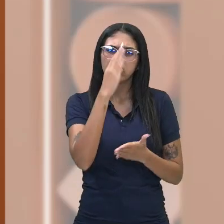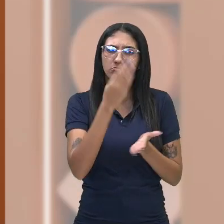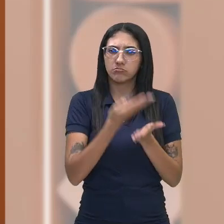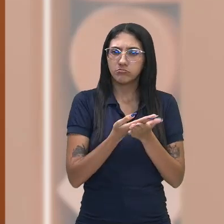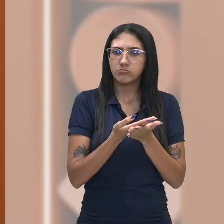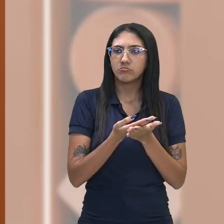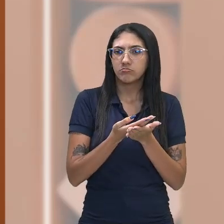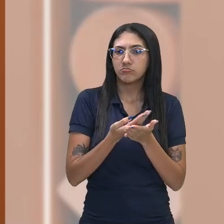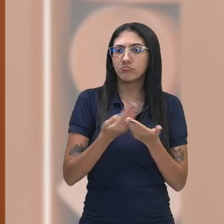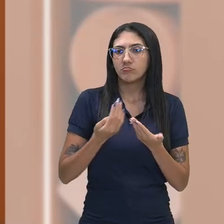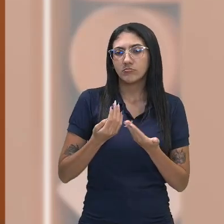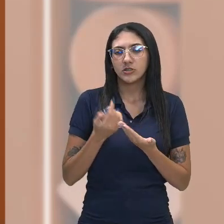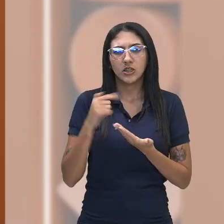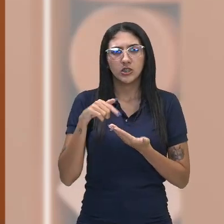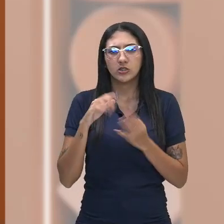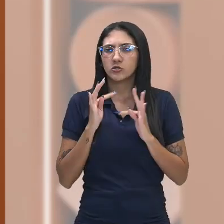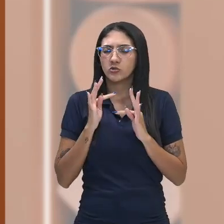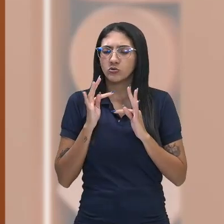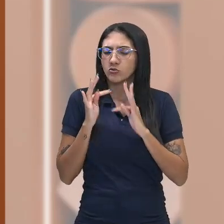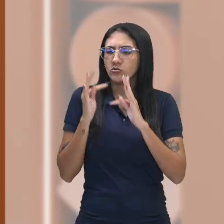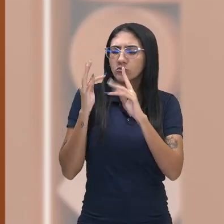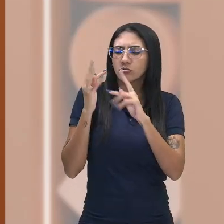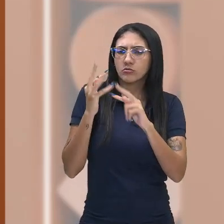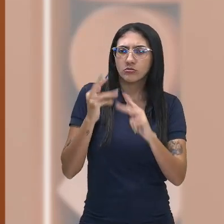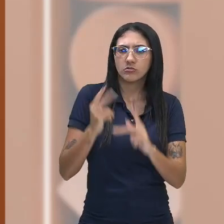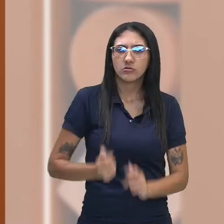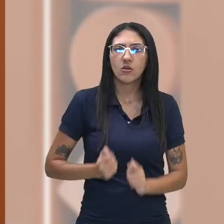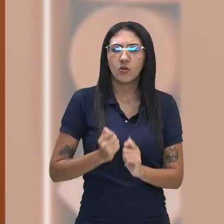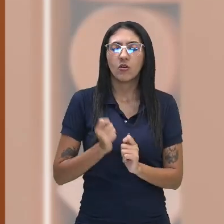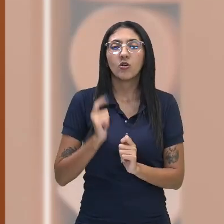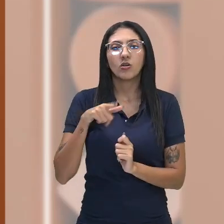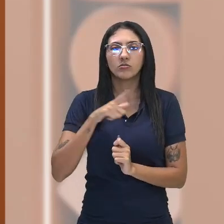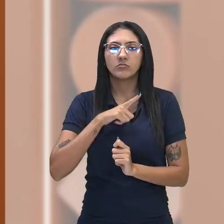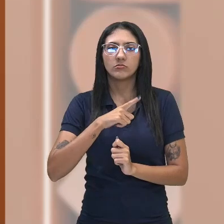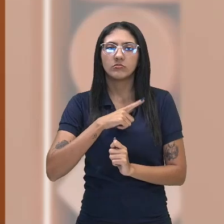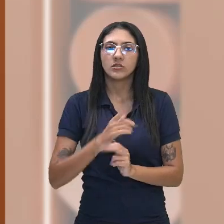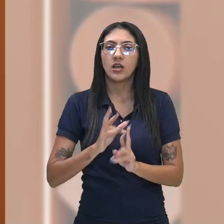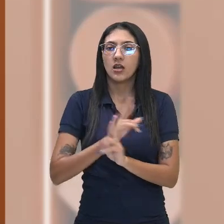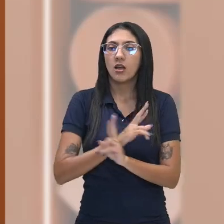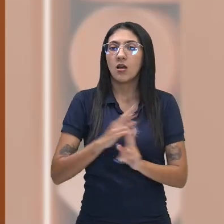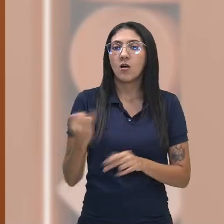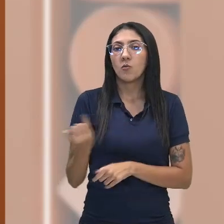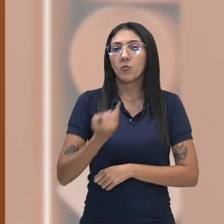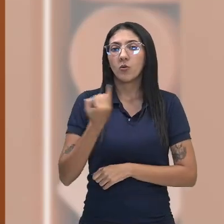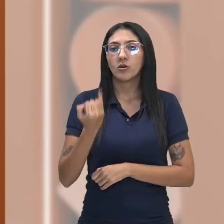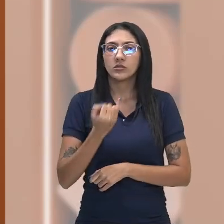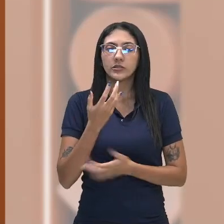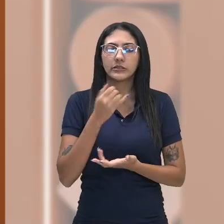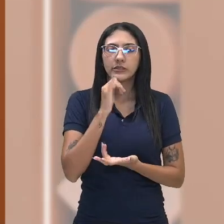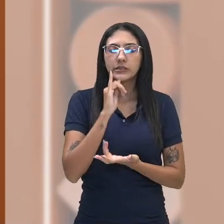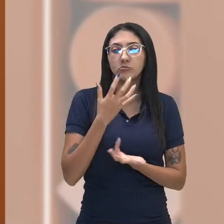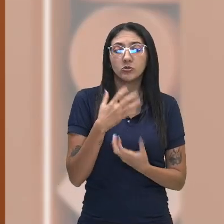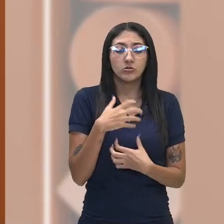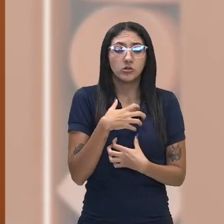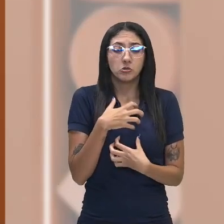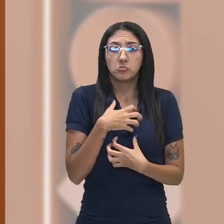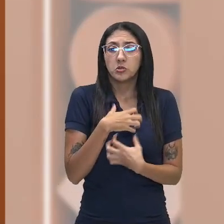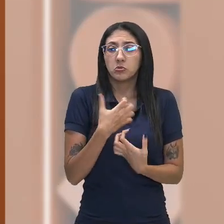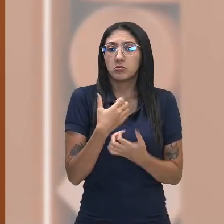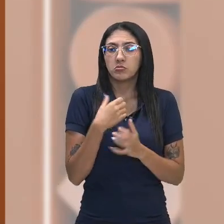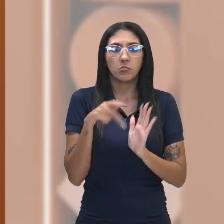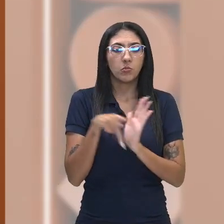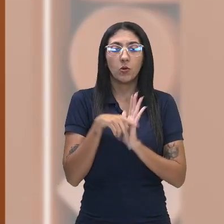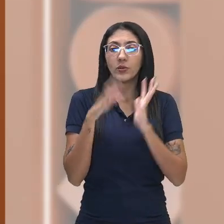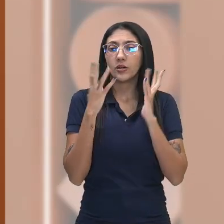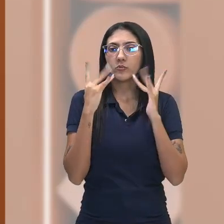que todo esse processo ele faz parte de um sentimento inato ao ser humano, e muito por